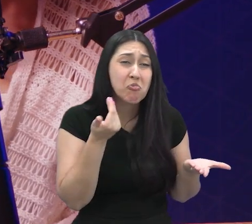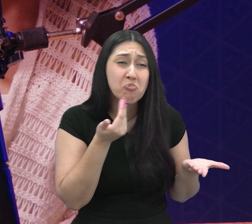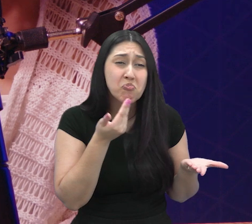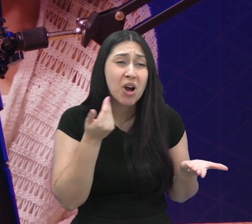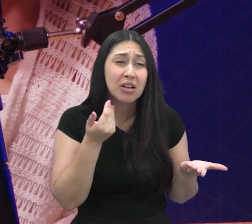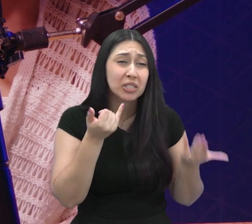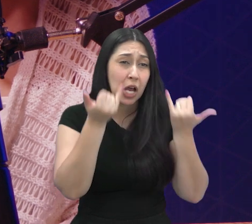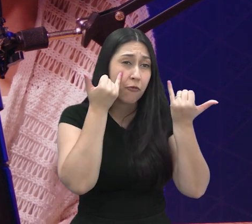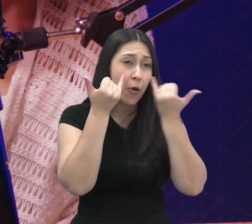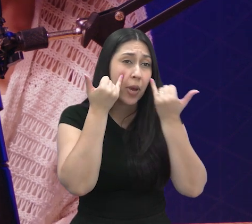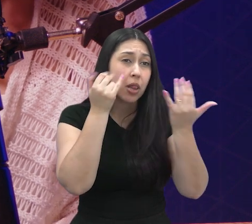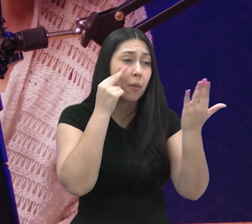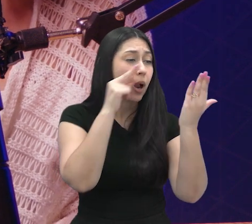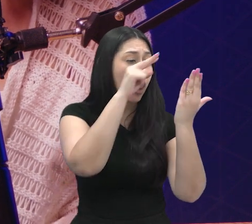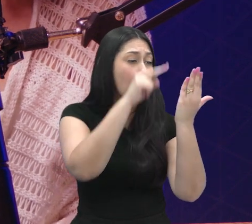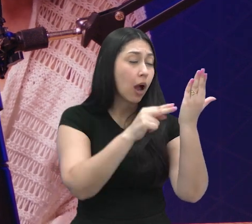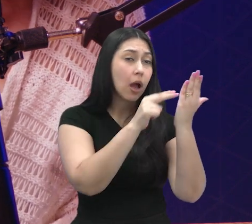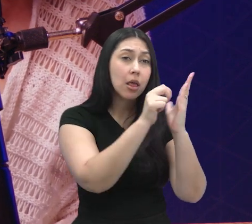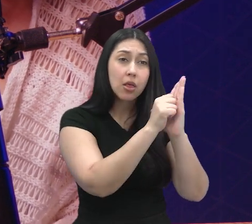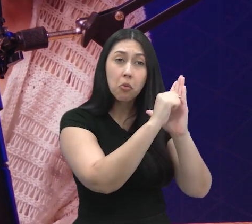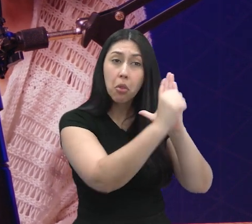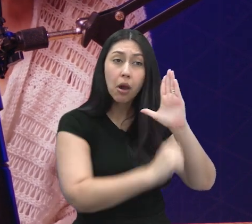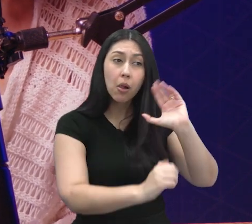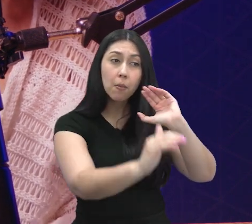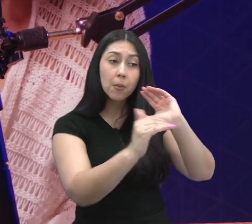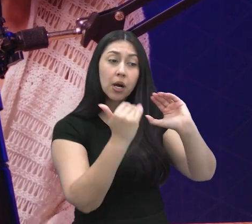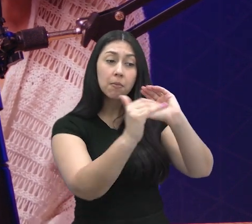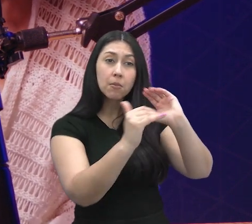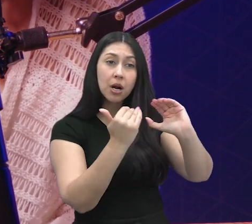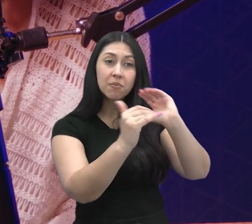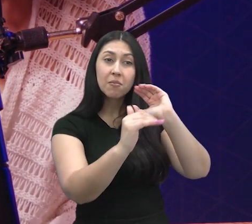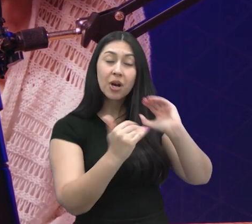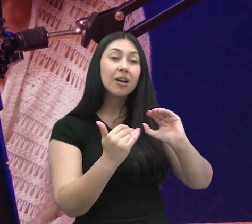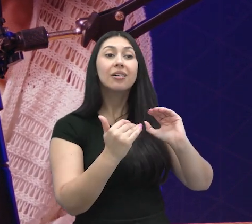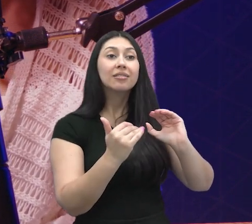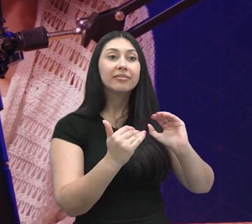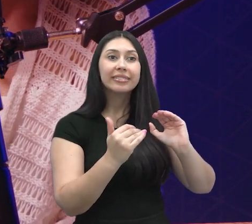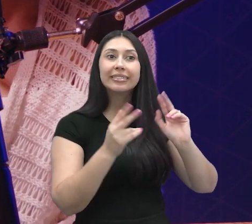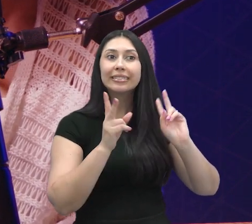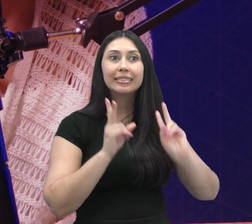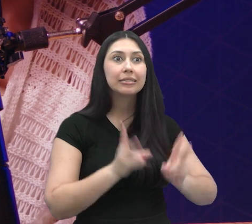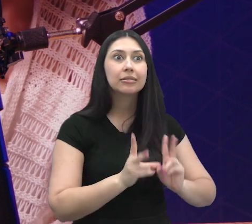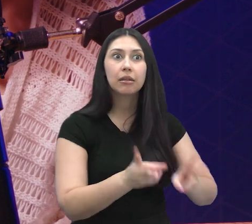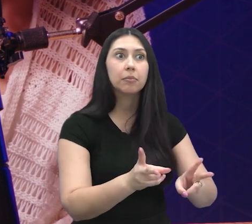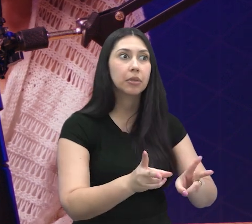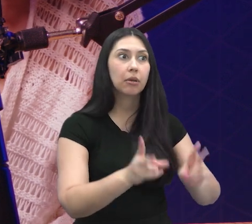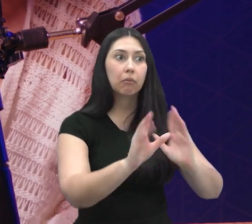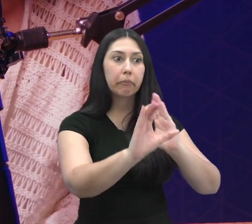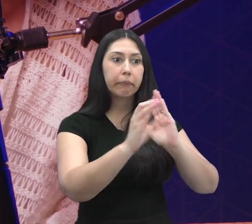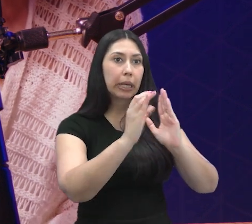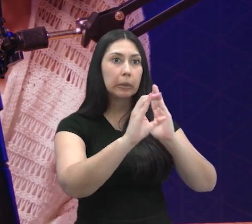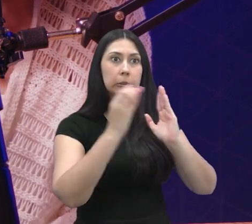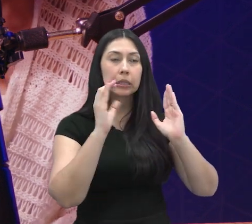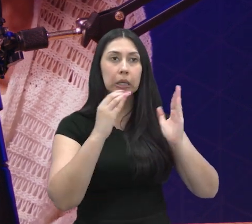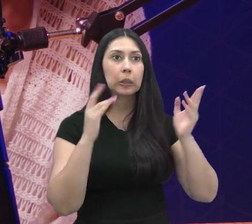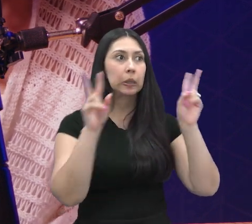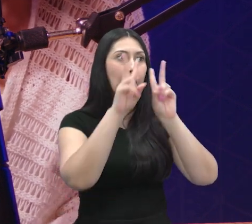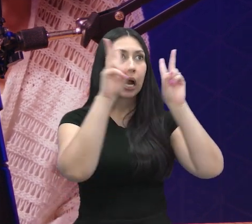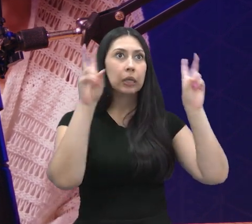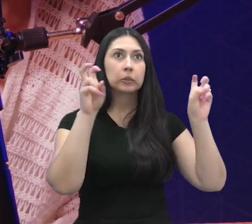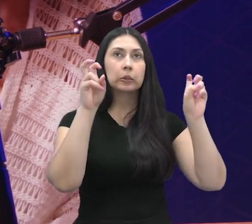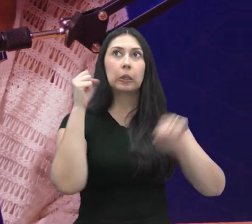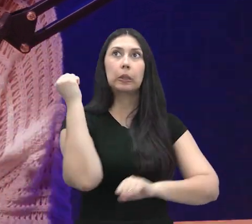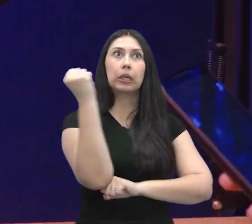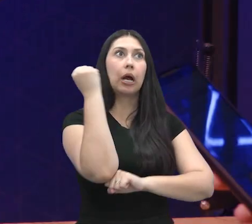algoritmos das plataformas digitais contribuem para isso, né? Pois priorizam conteúdos sensacionalistas que prendem a atenção e